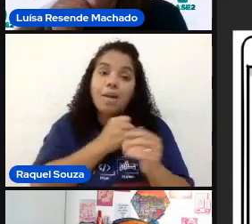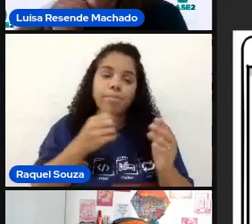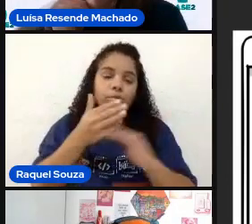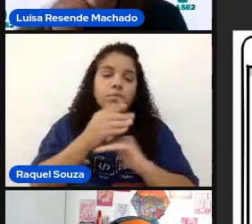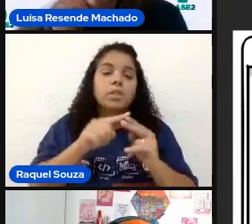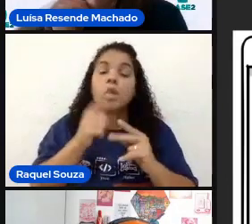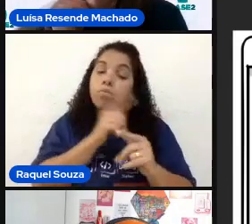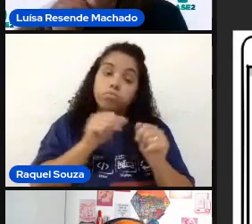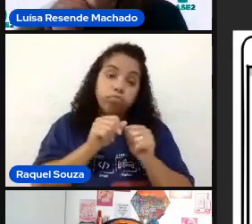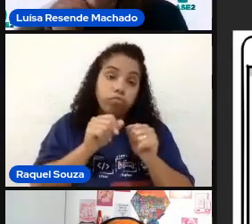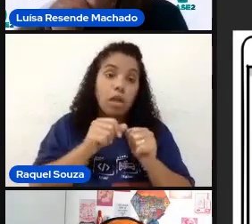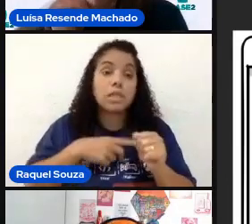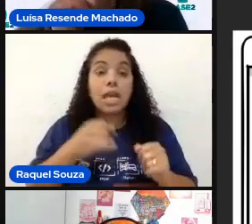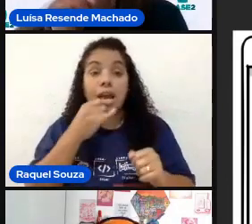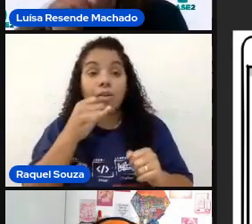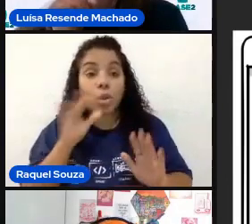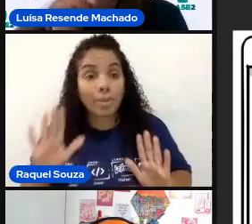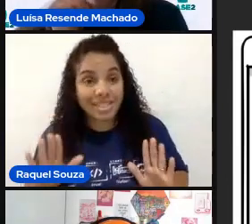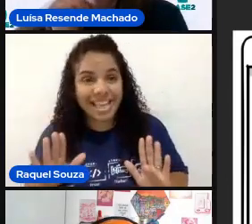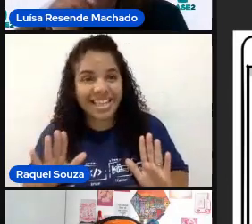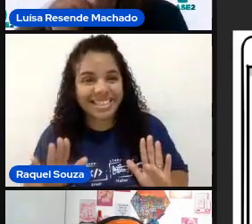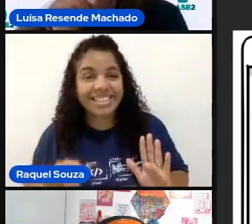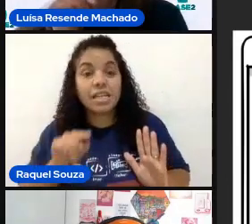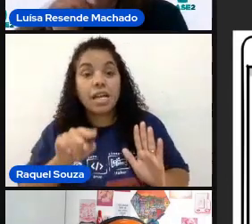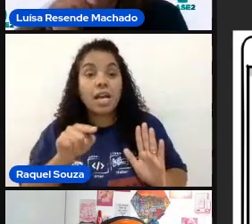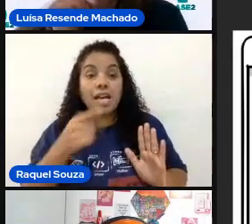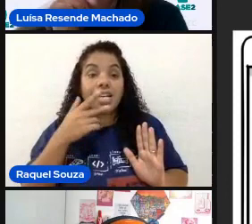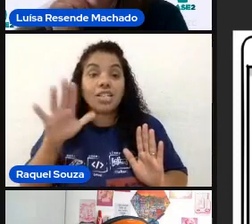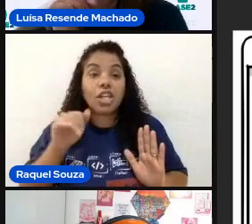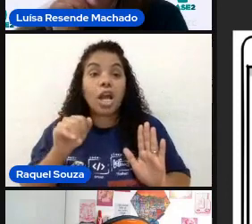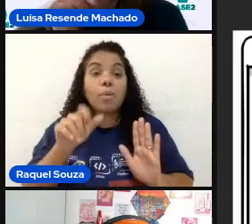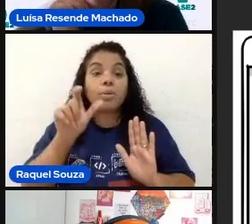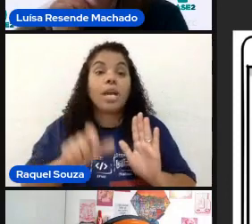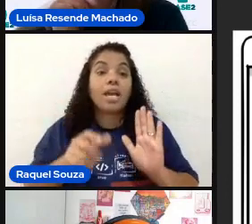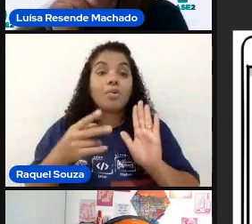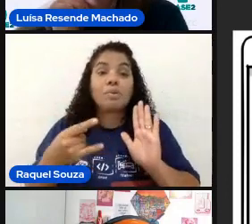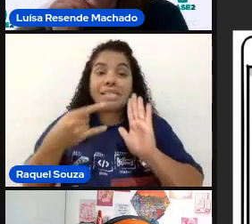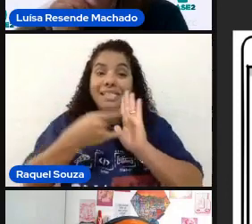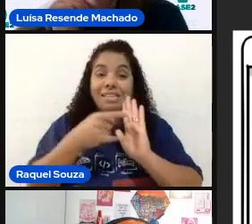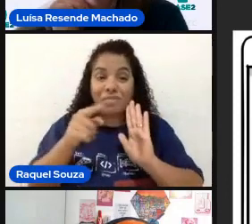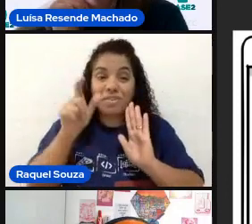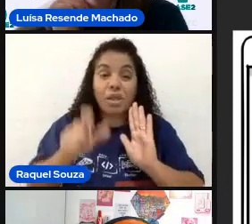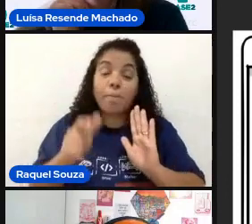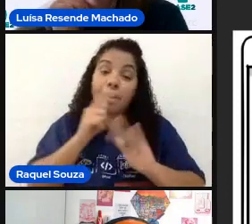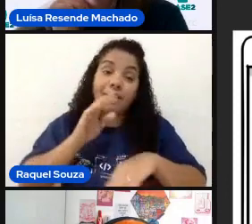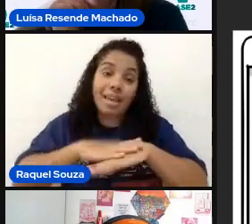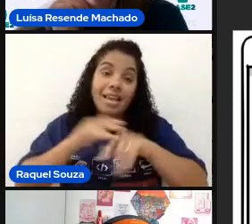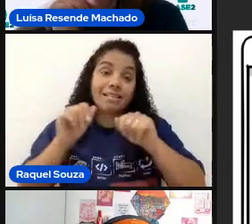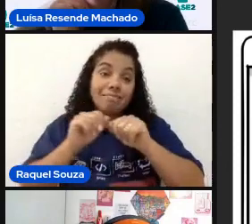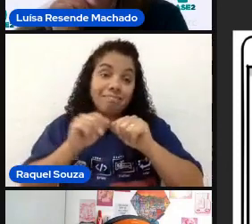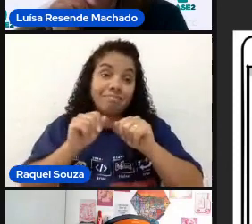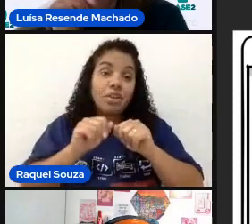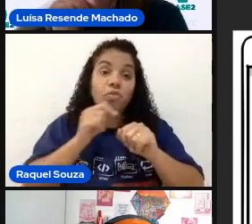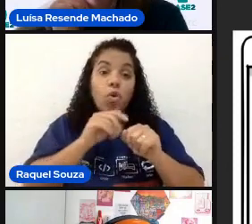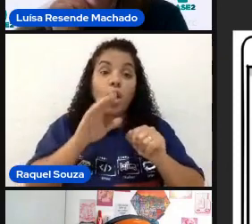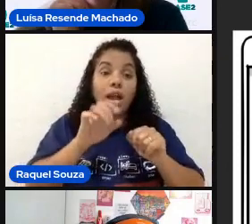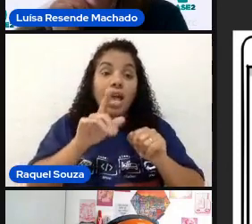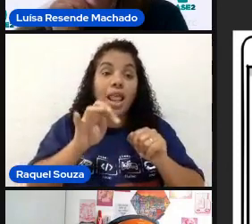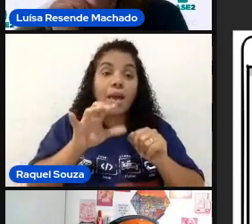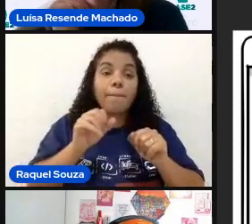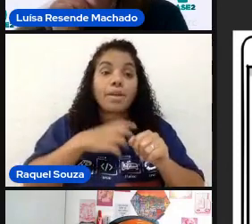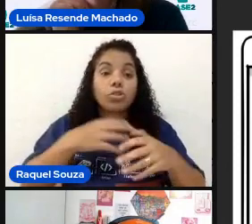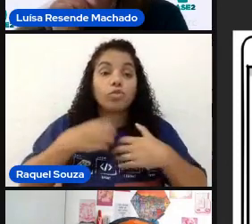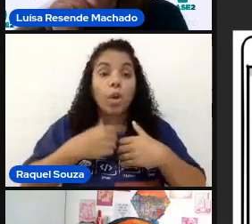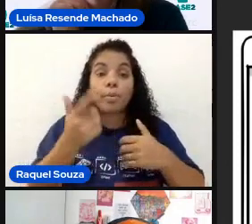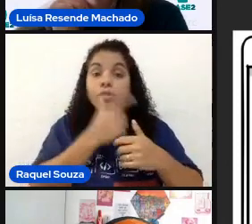E automatizável. E aí a gente chama aqui o nosso desenvolvedor para pedir para que ele desenvolva os elementos de modo que a gente